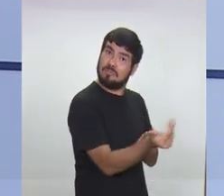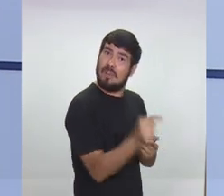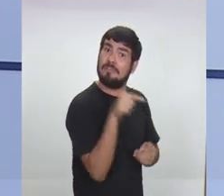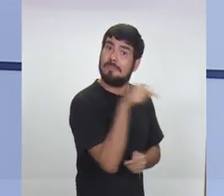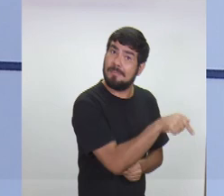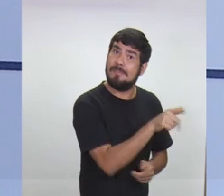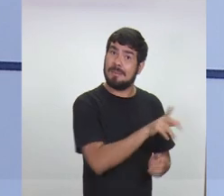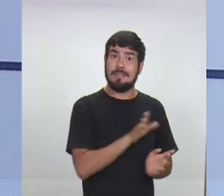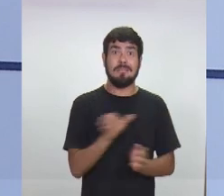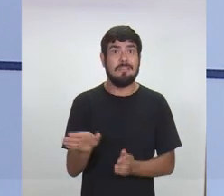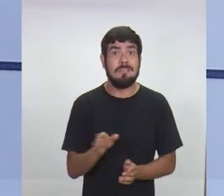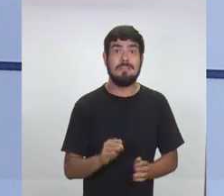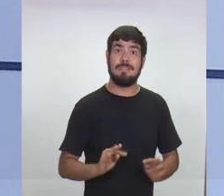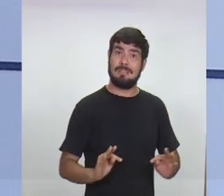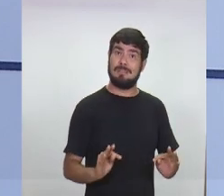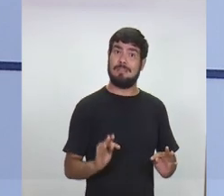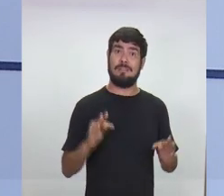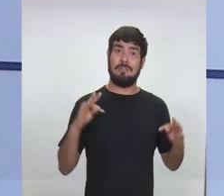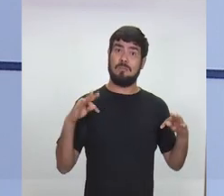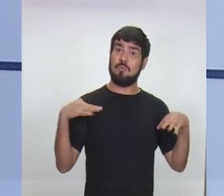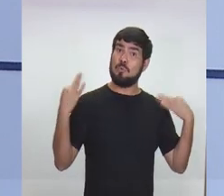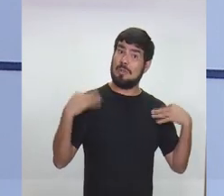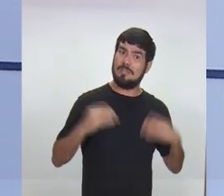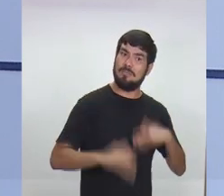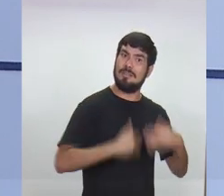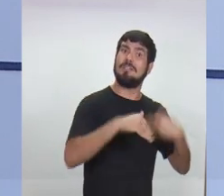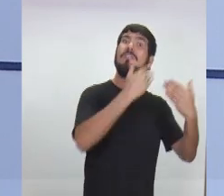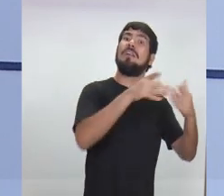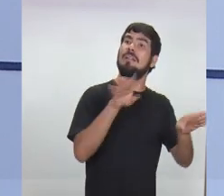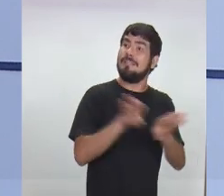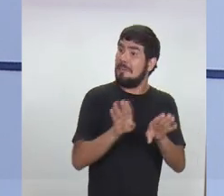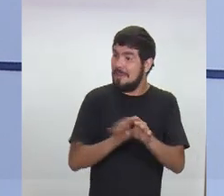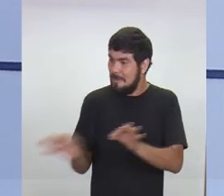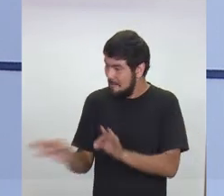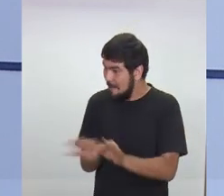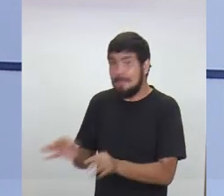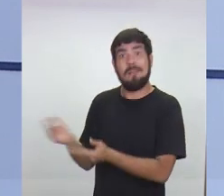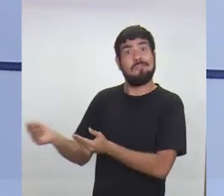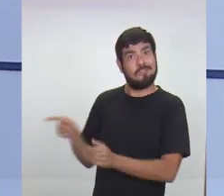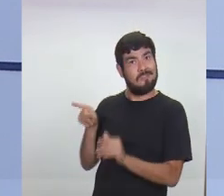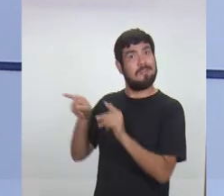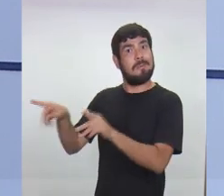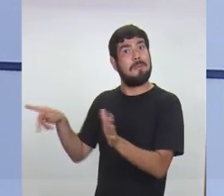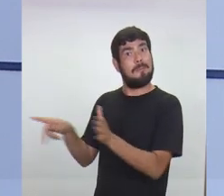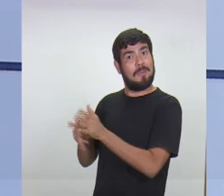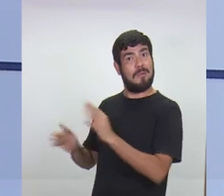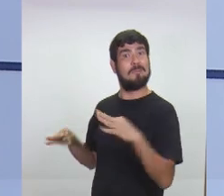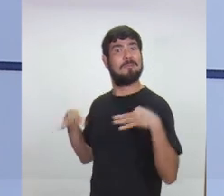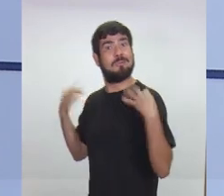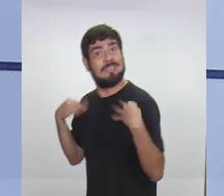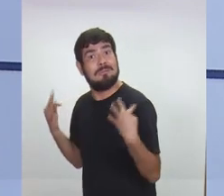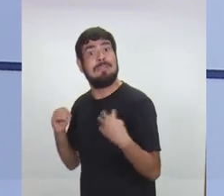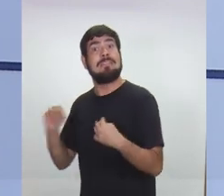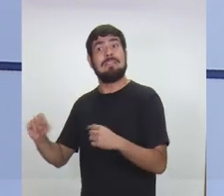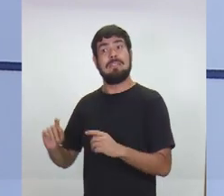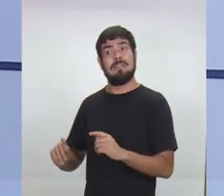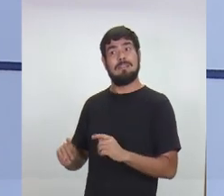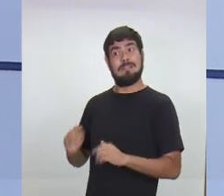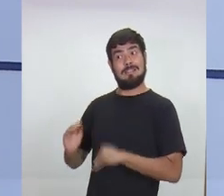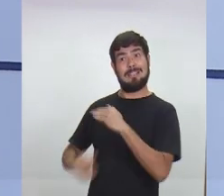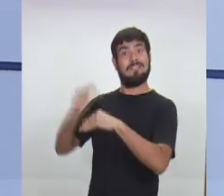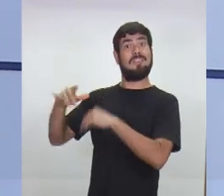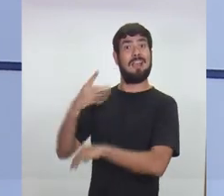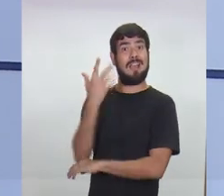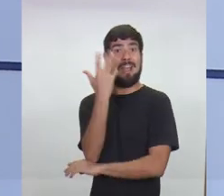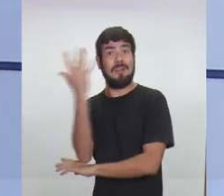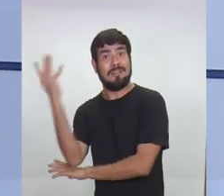desenvolver o turismo é preciso preparar nossos jovens também para atuar no turismo se não desenvolver água em do indústria é preciso